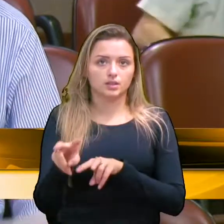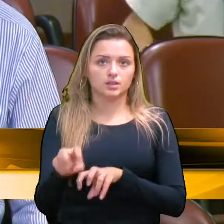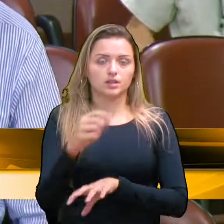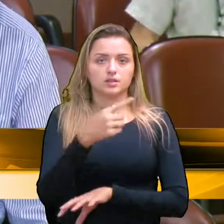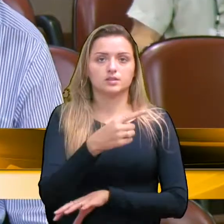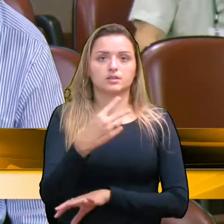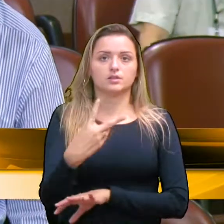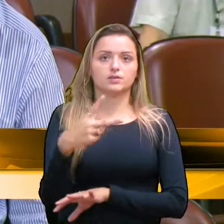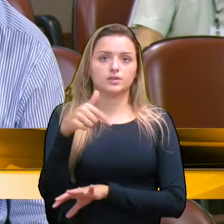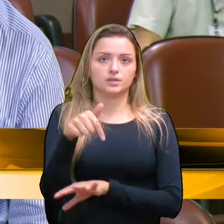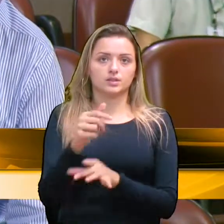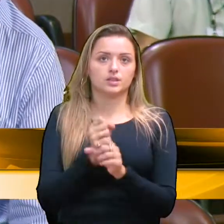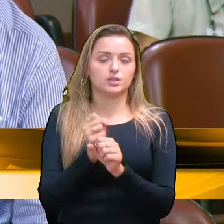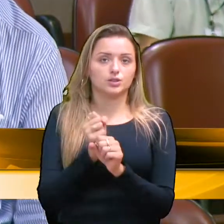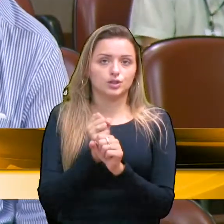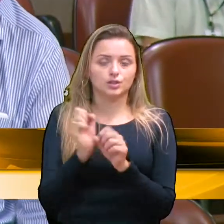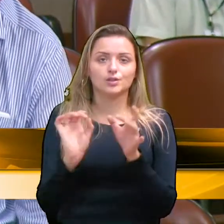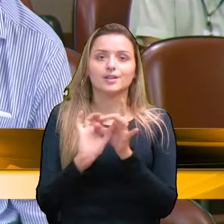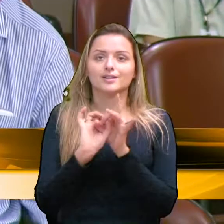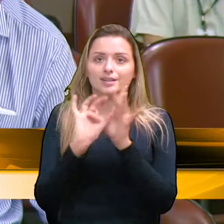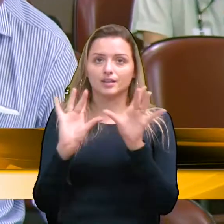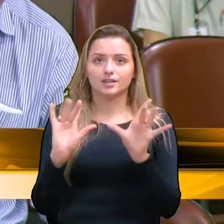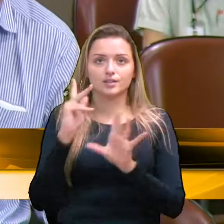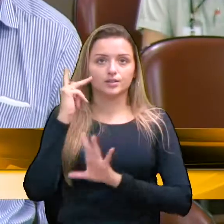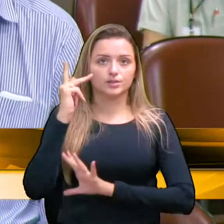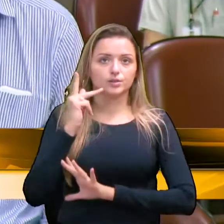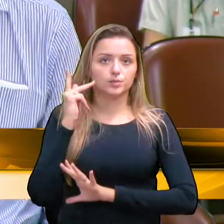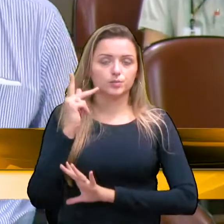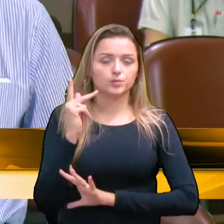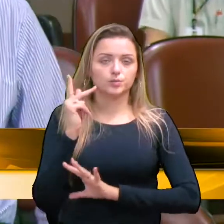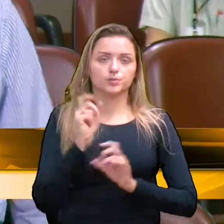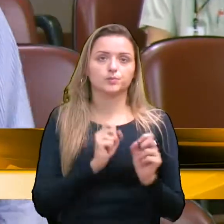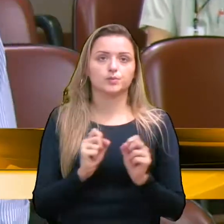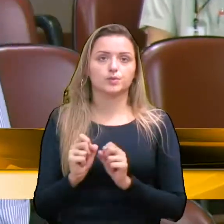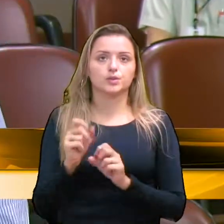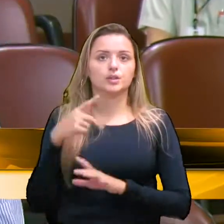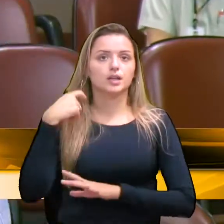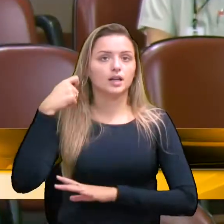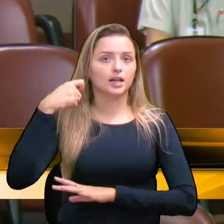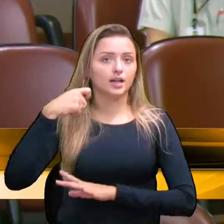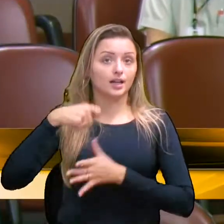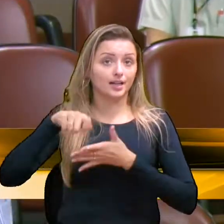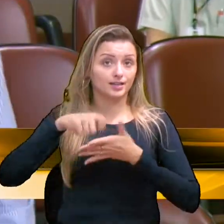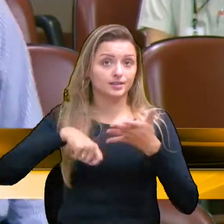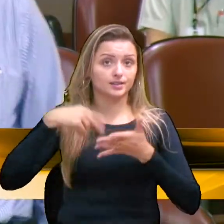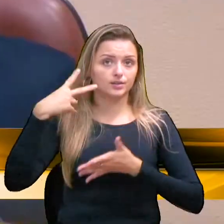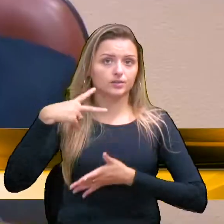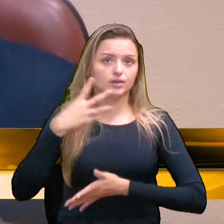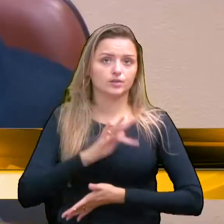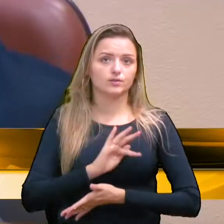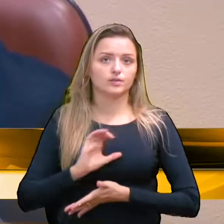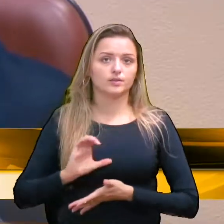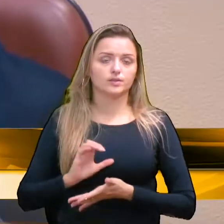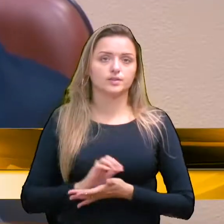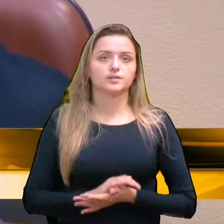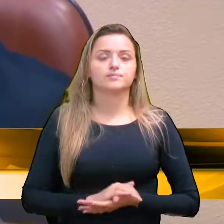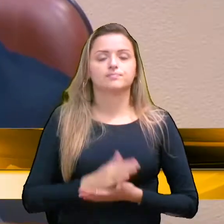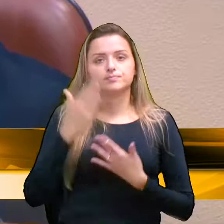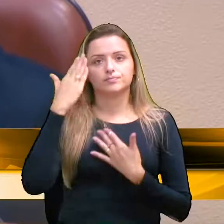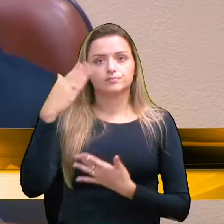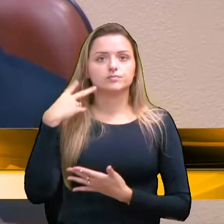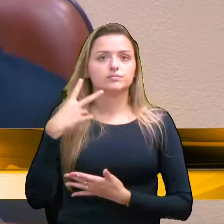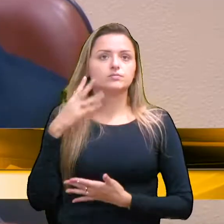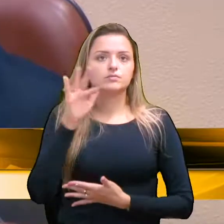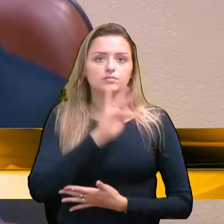127 da emancipação política. Assina esse vereador como proponente. Obrigado. Muito obrigado, vereador